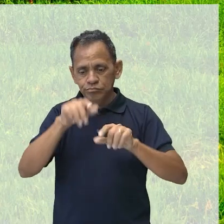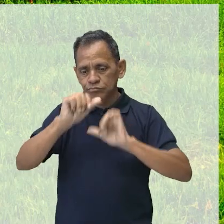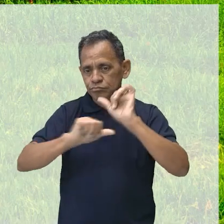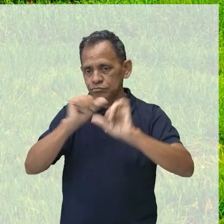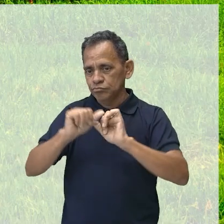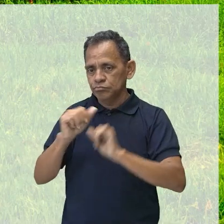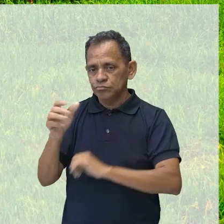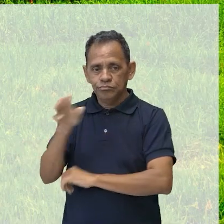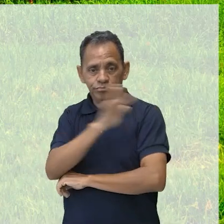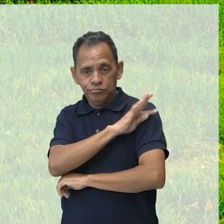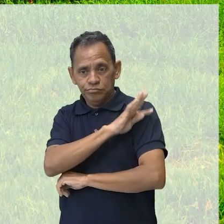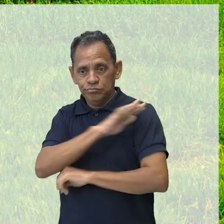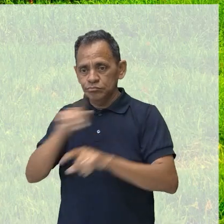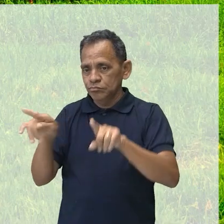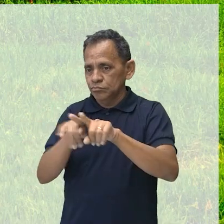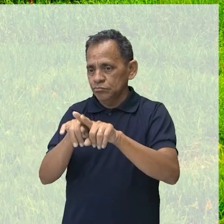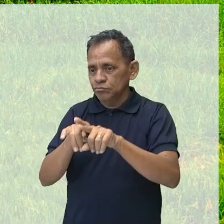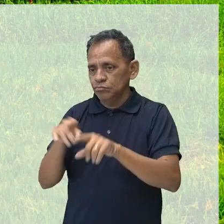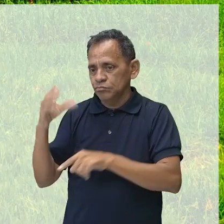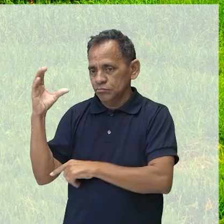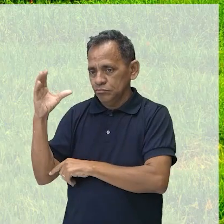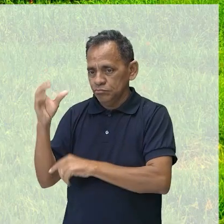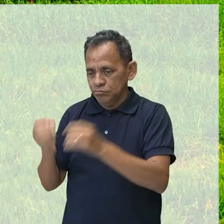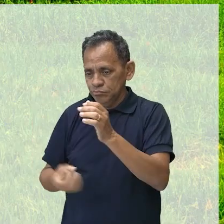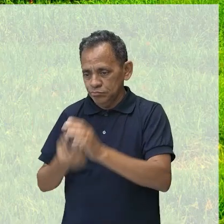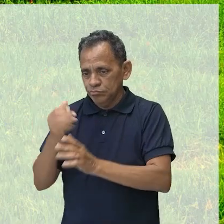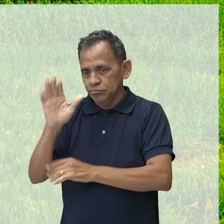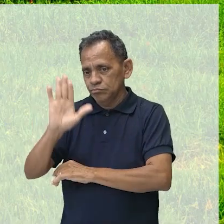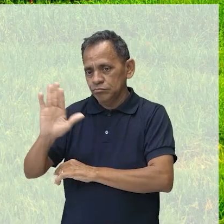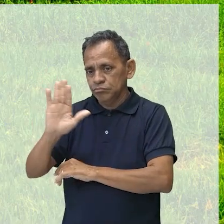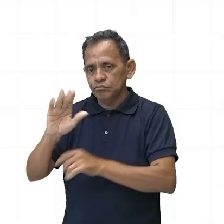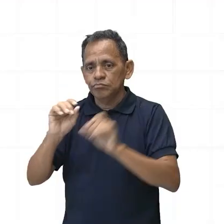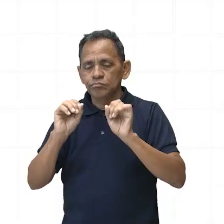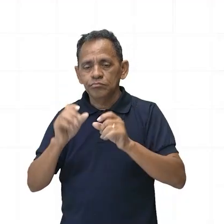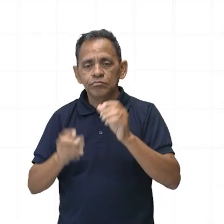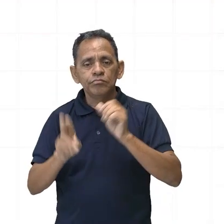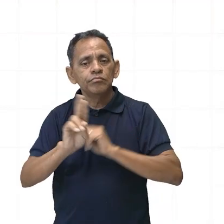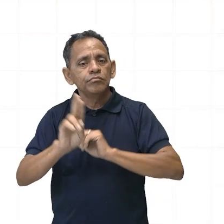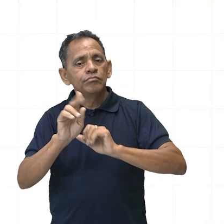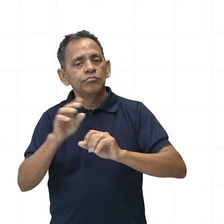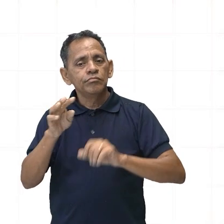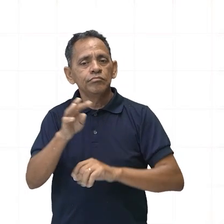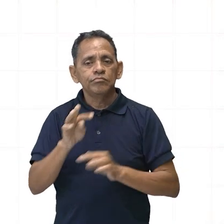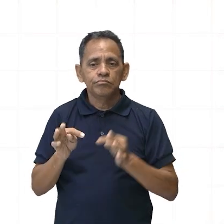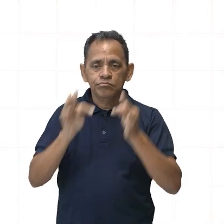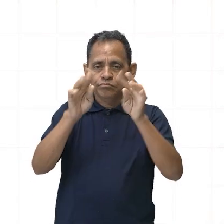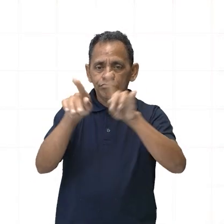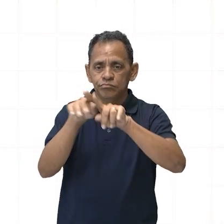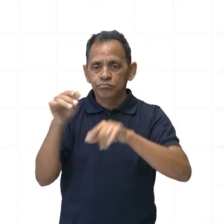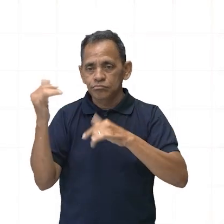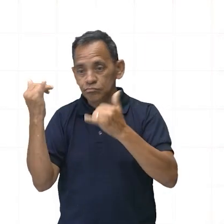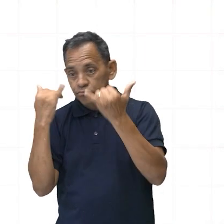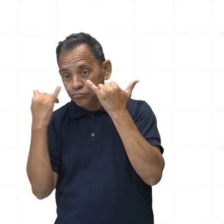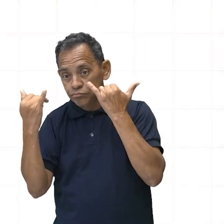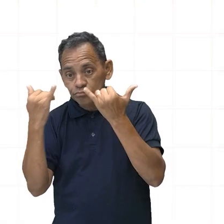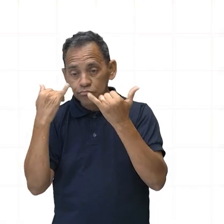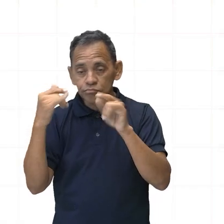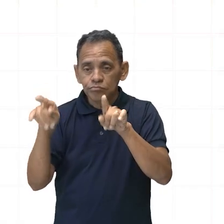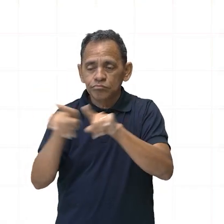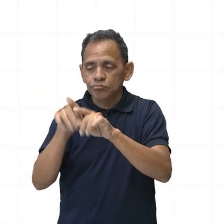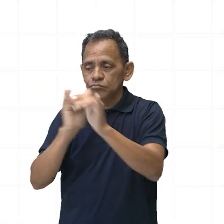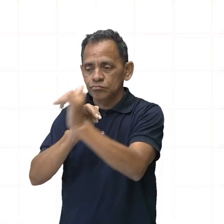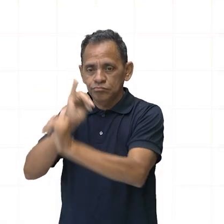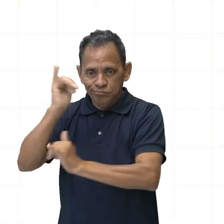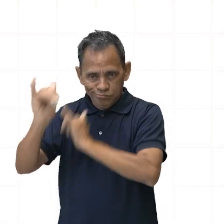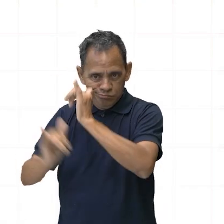na ciência nos processos da produção em geral, com o uso de quê? Da tecnologia, da informação e a internet